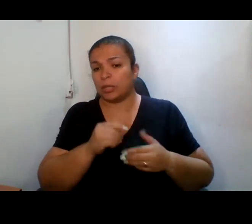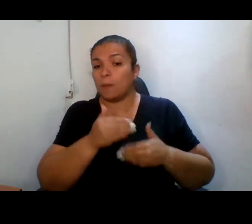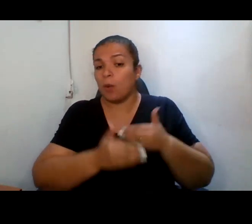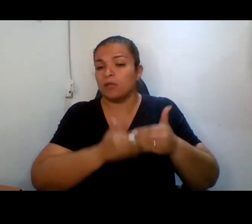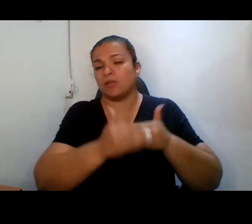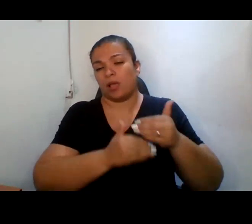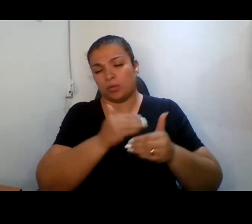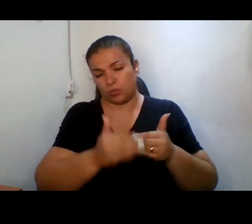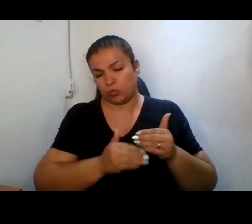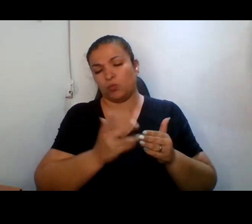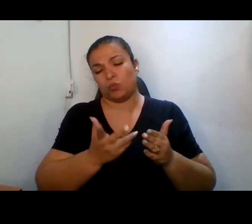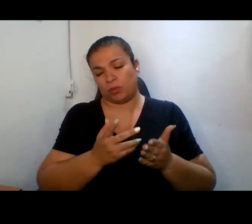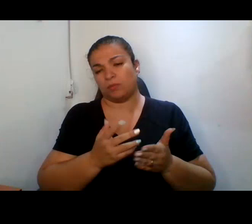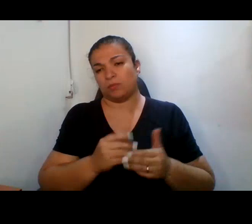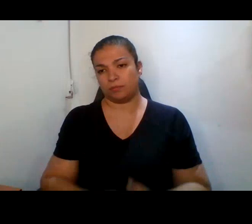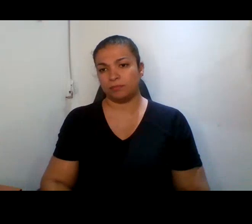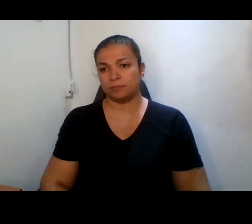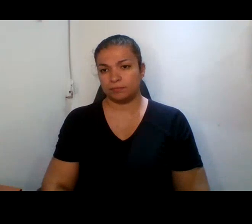bom?